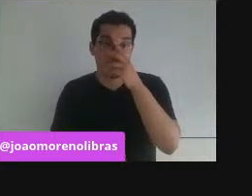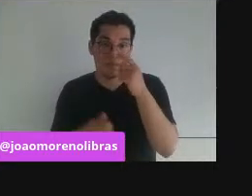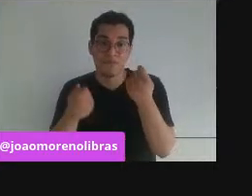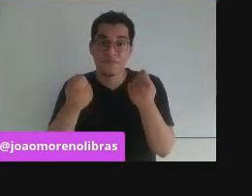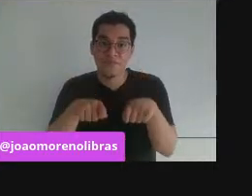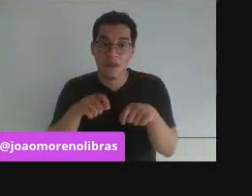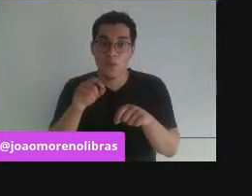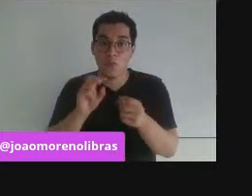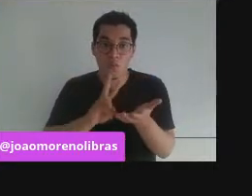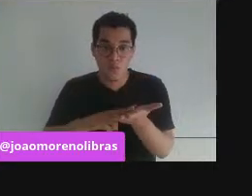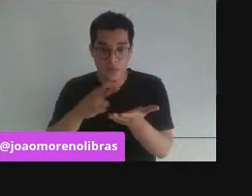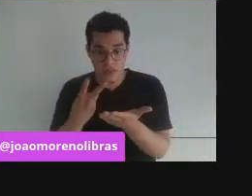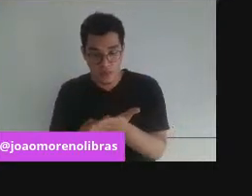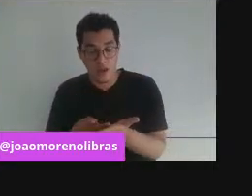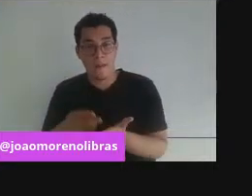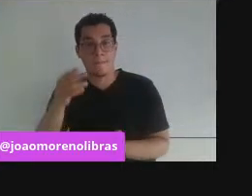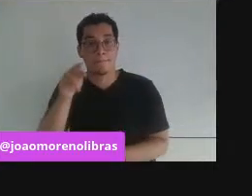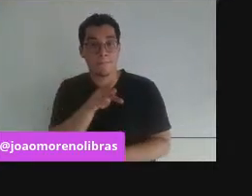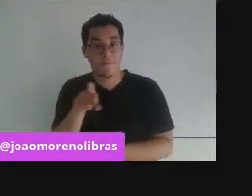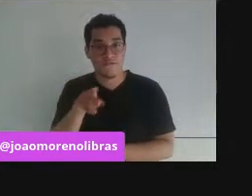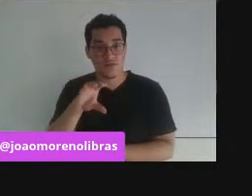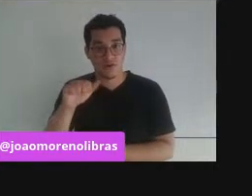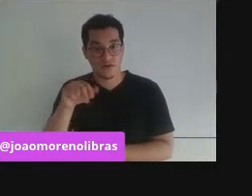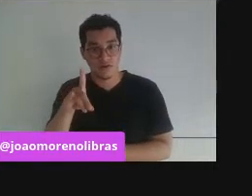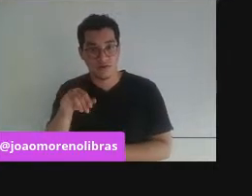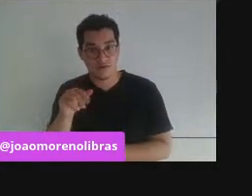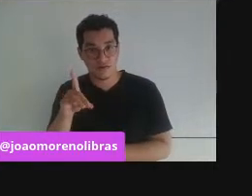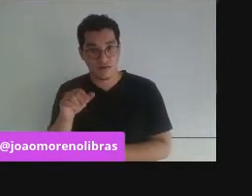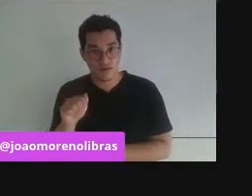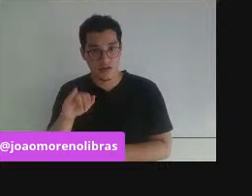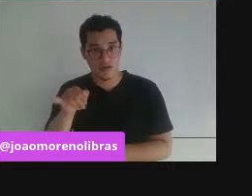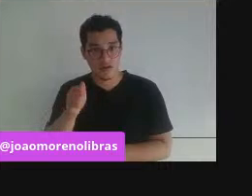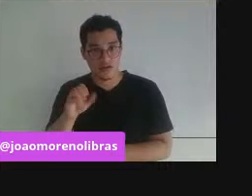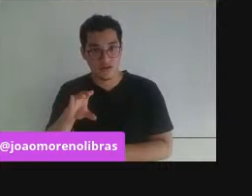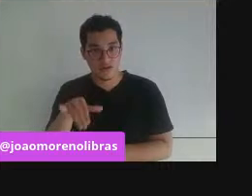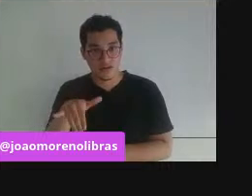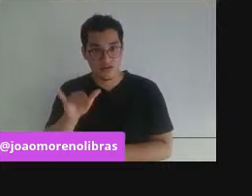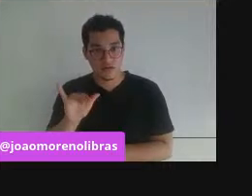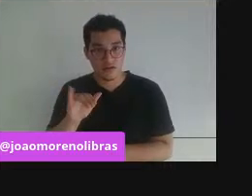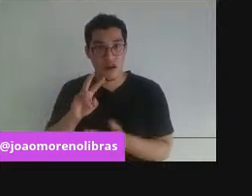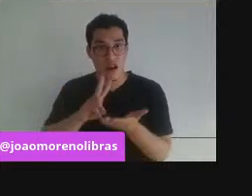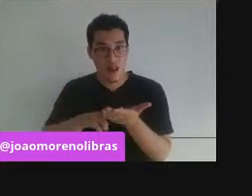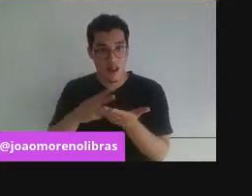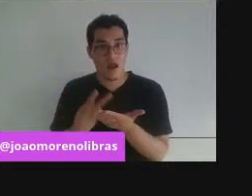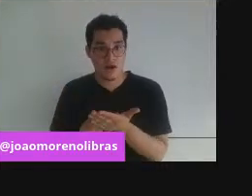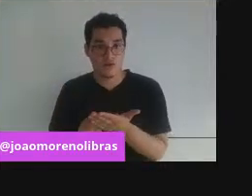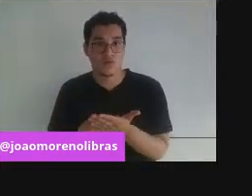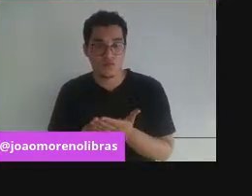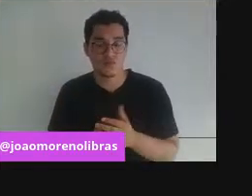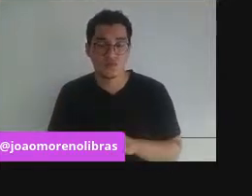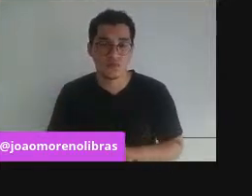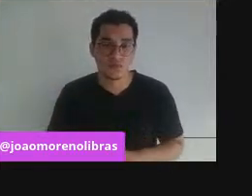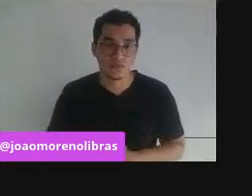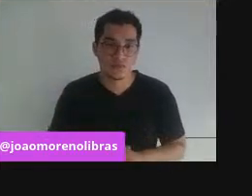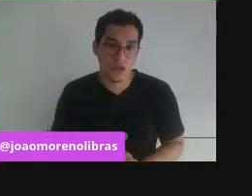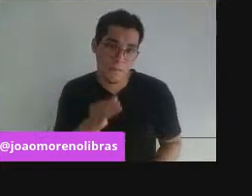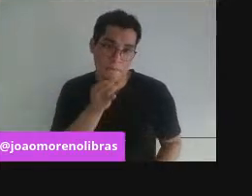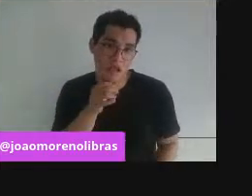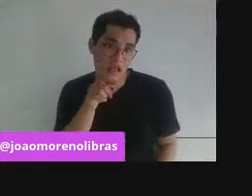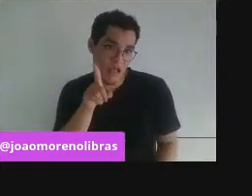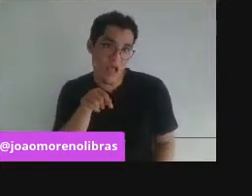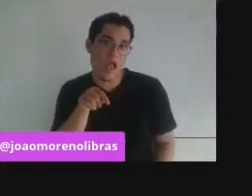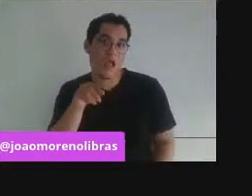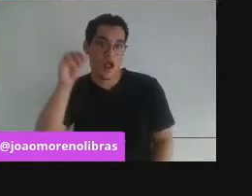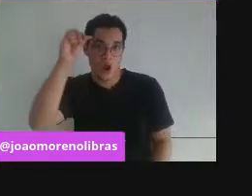a professora Cândida Jaci faz a tradução, a viúva dele, né? Ela era casada com ele, ele faleceu, vai